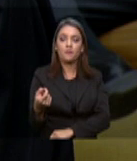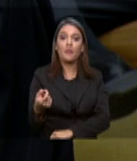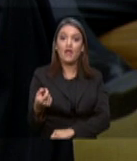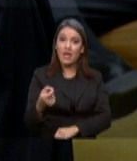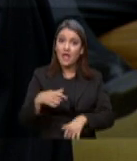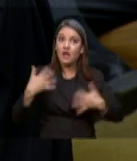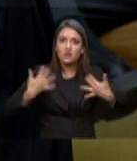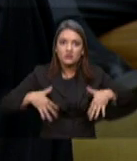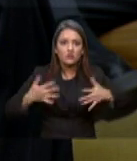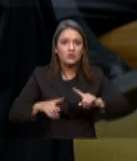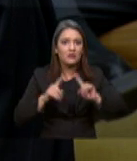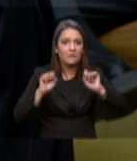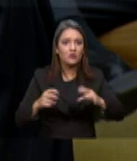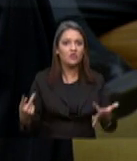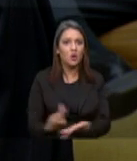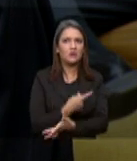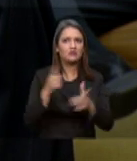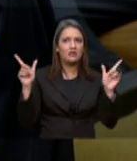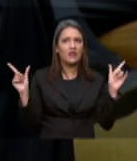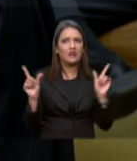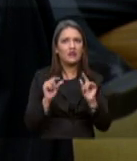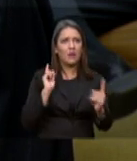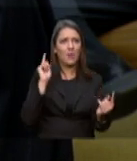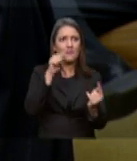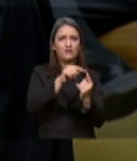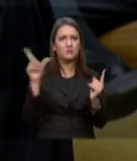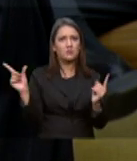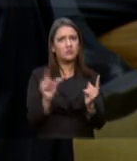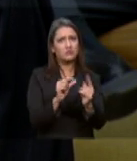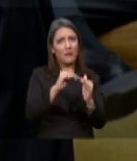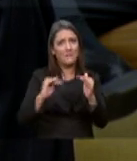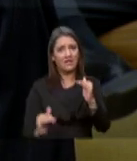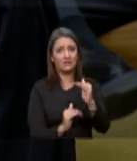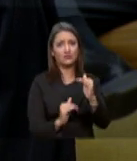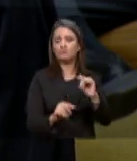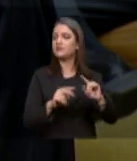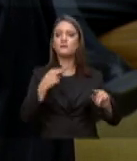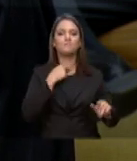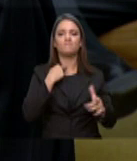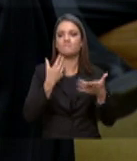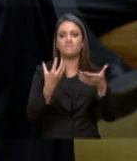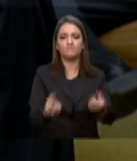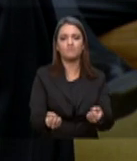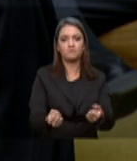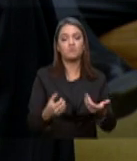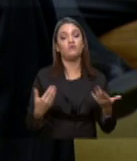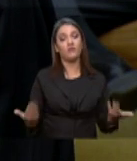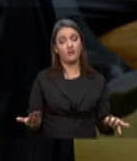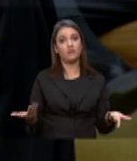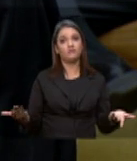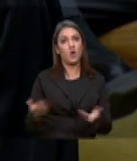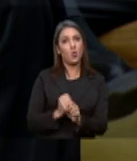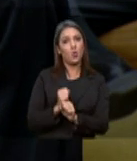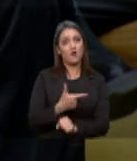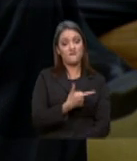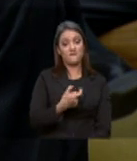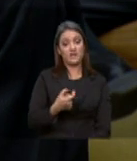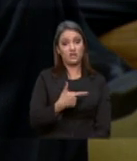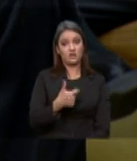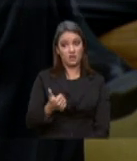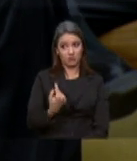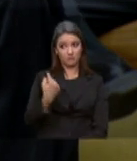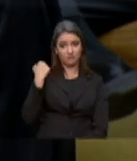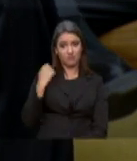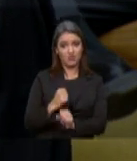havia risco de que a redução ficasse abaixo da meta, o que seria inaceitável. Recentemente, em 2021,